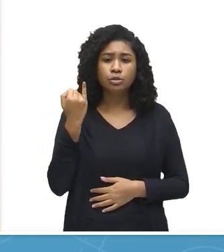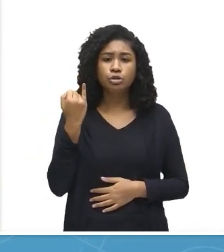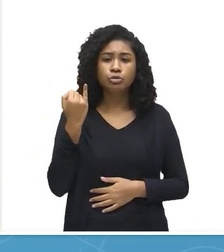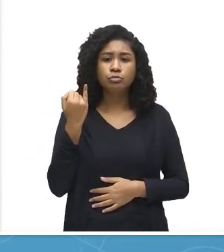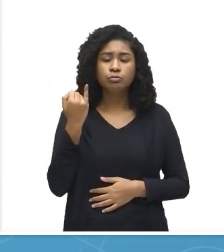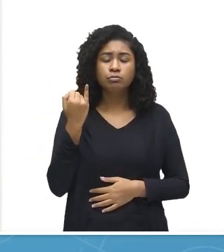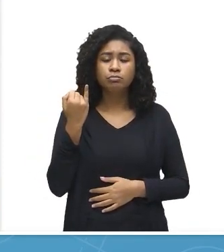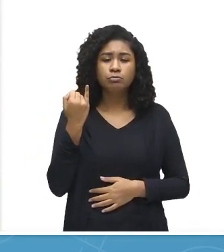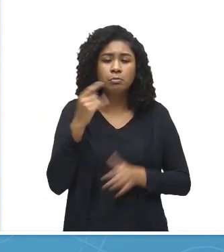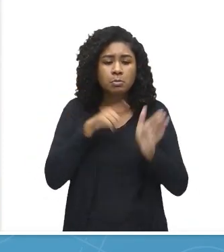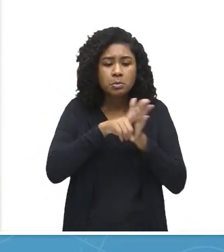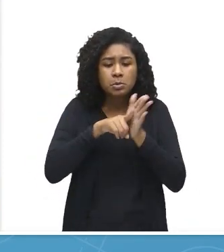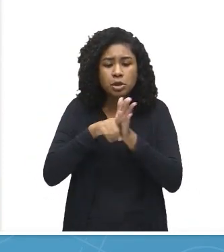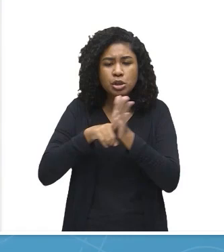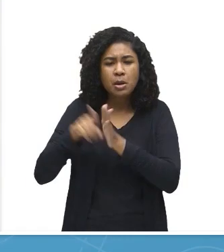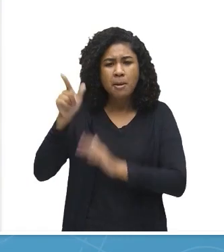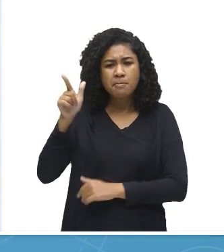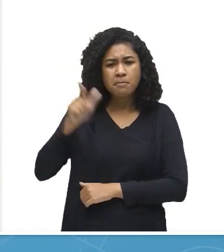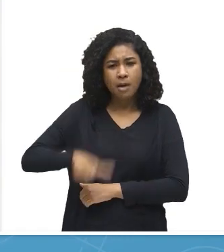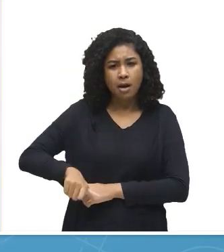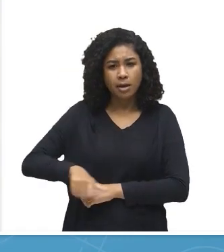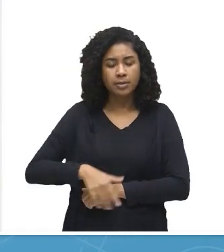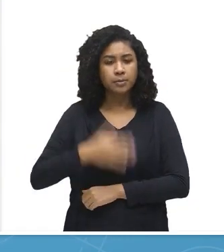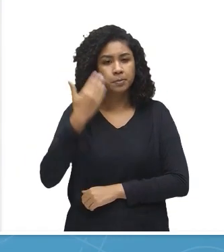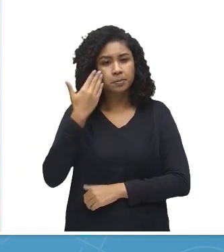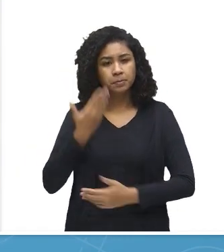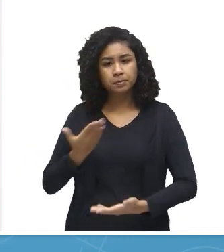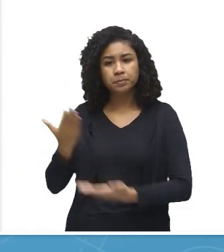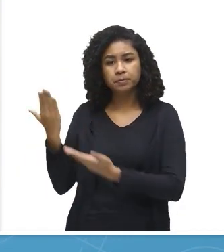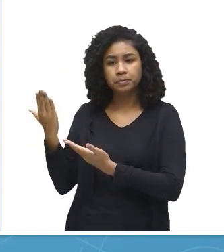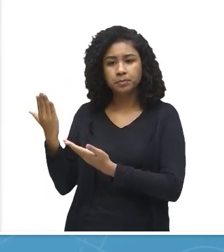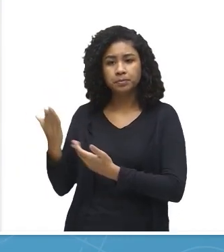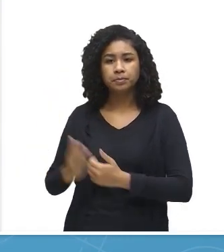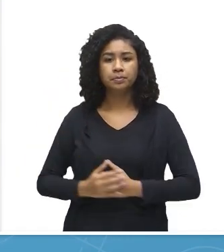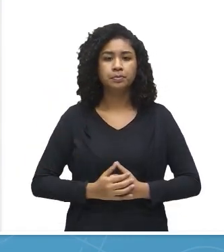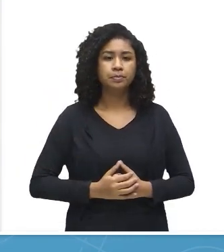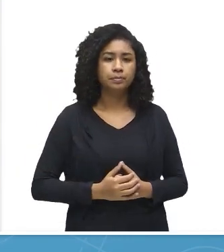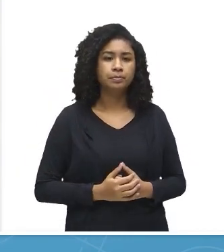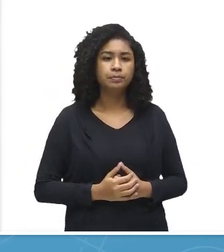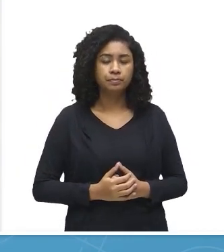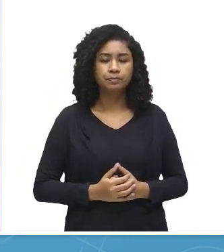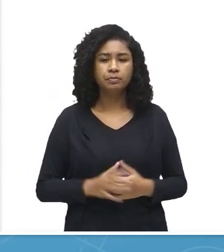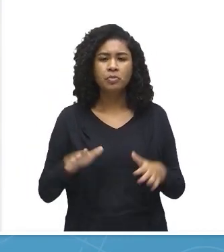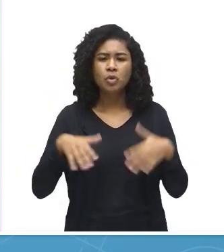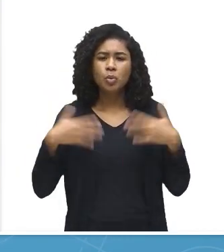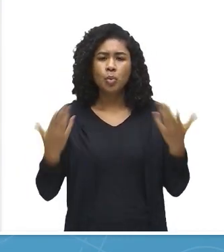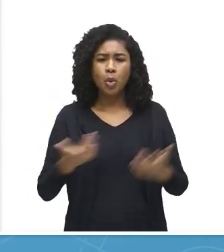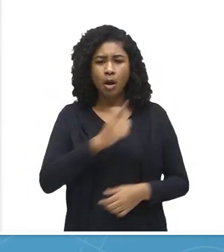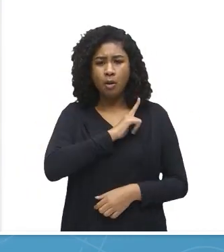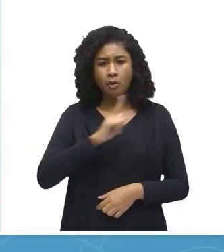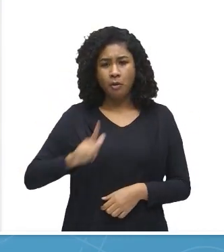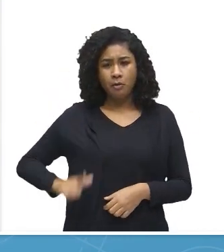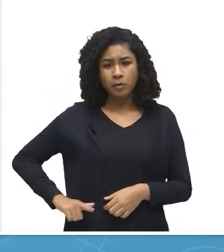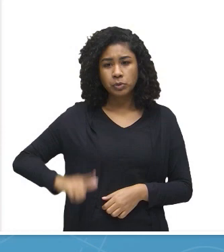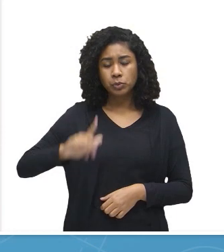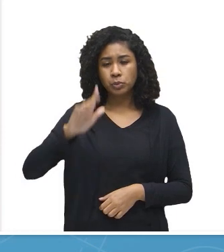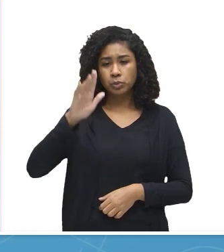busque informações em outros lugares. Vamos ver a questão para vocês entenderem melhor. Qual governador do